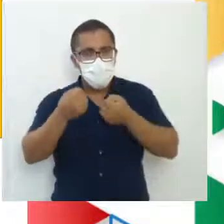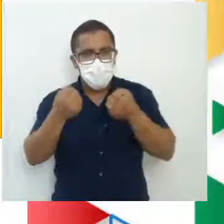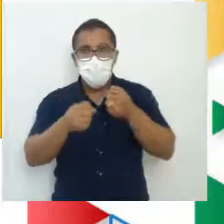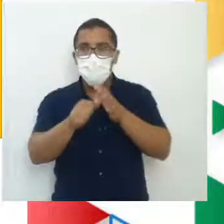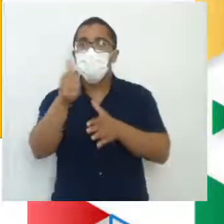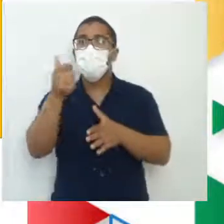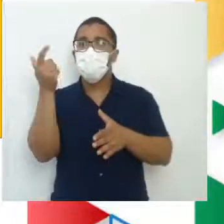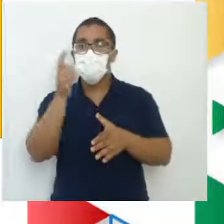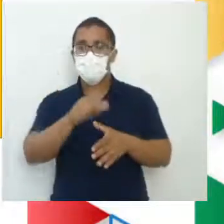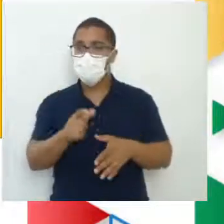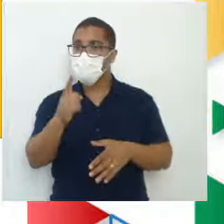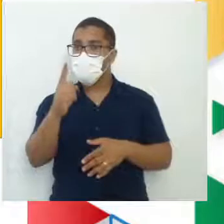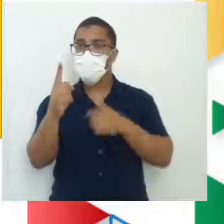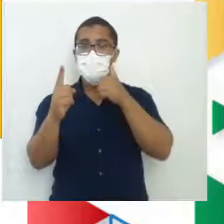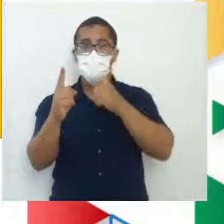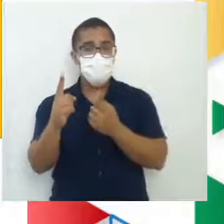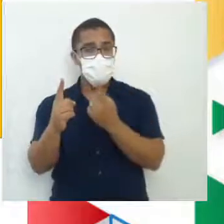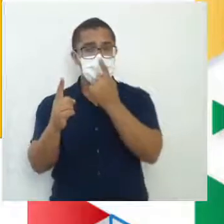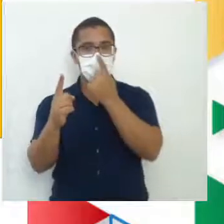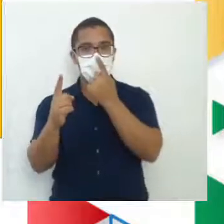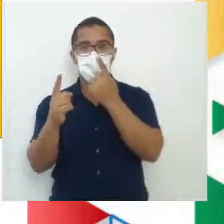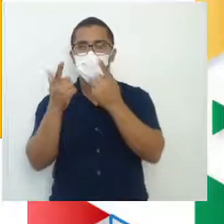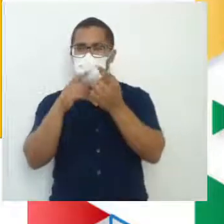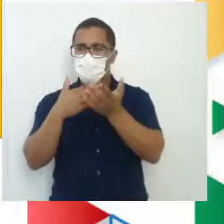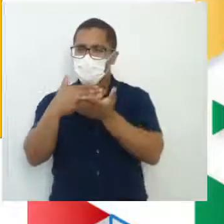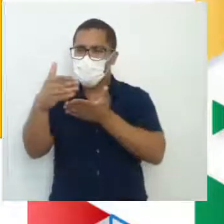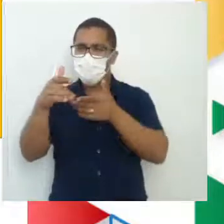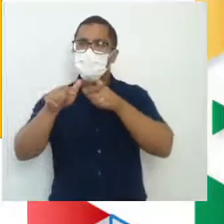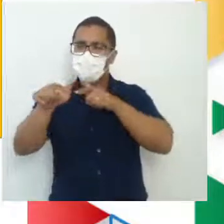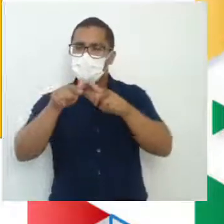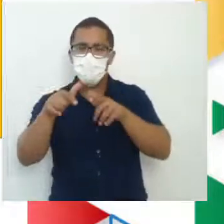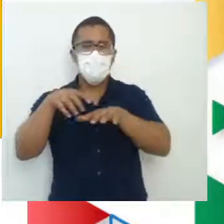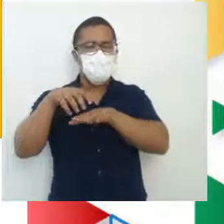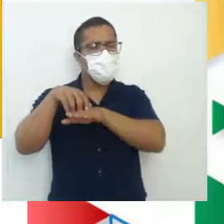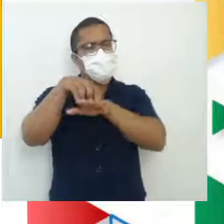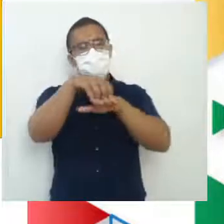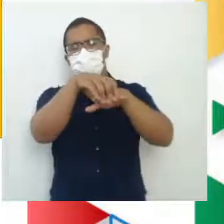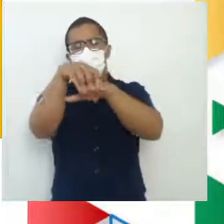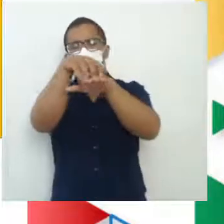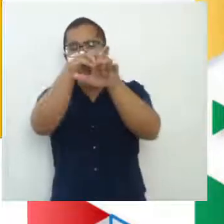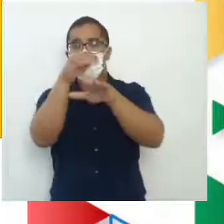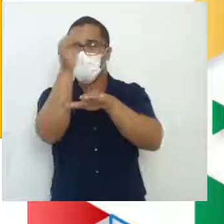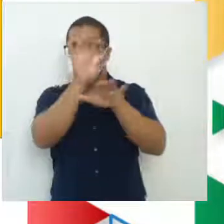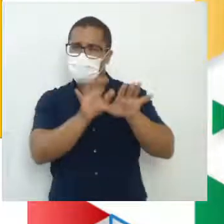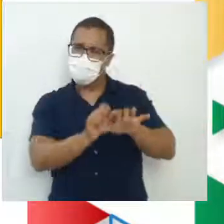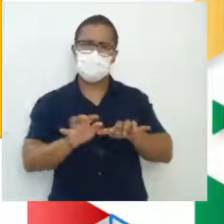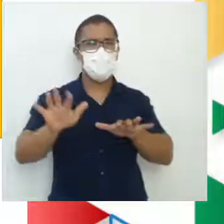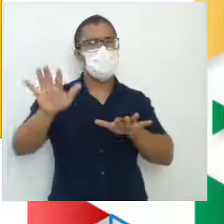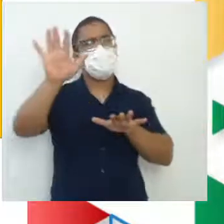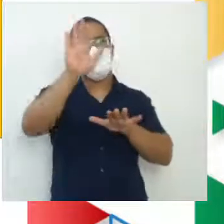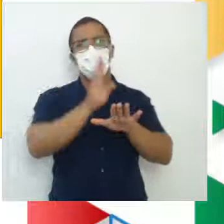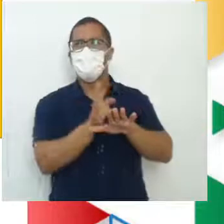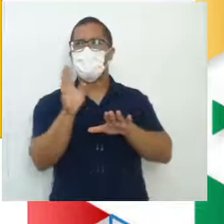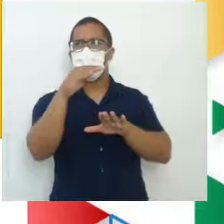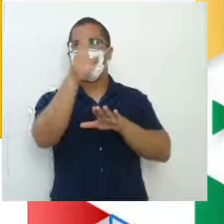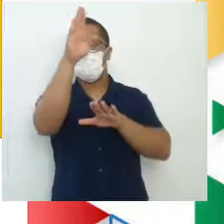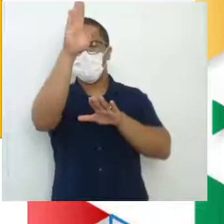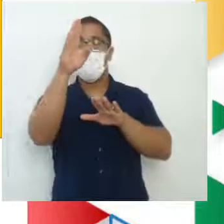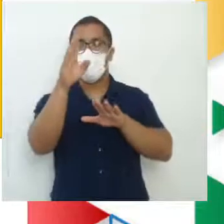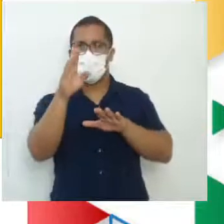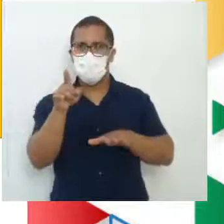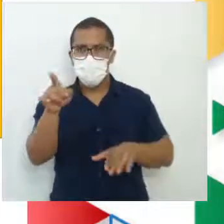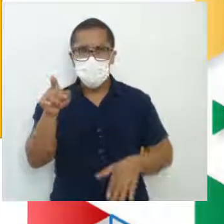por todo o país. Nós já observamos nesses 3 pontos que foi uma mulher à frente do